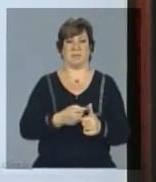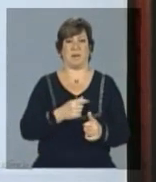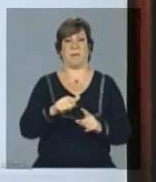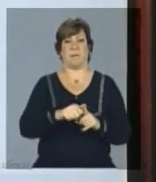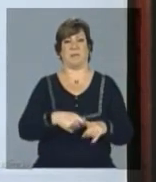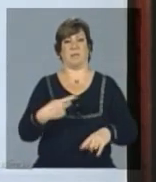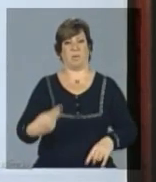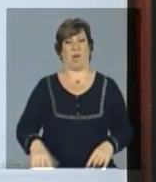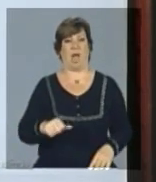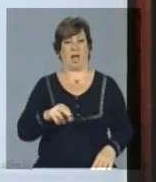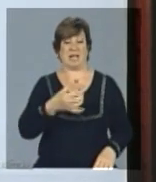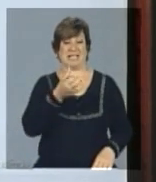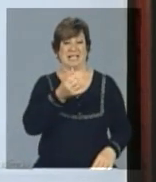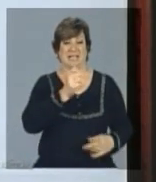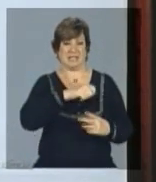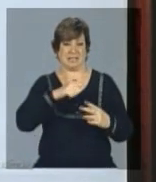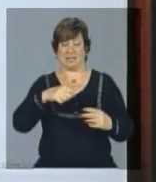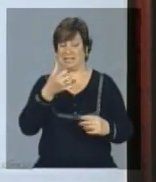ano.